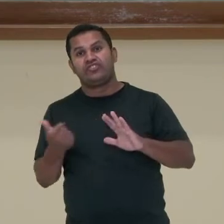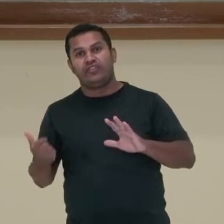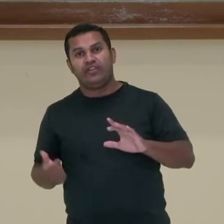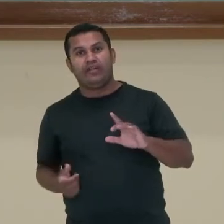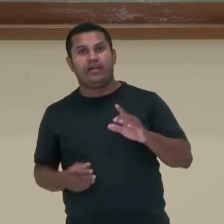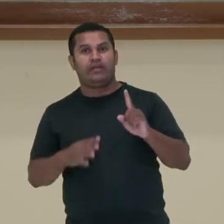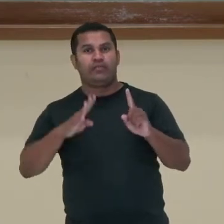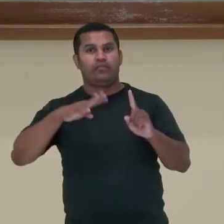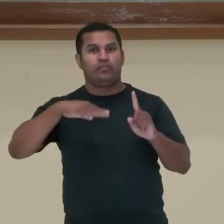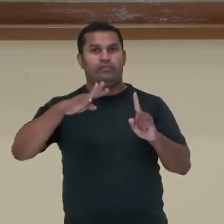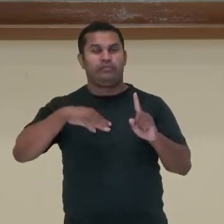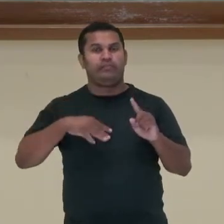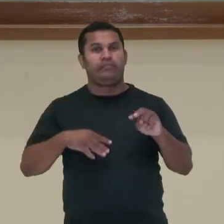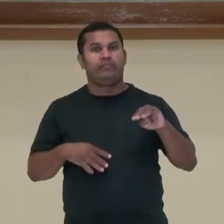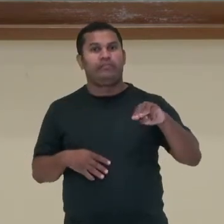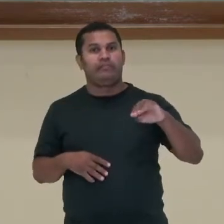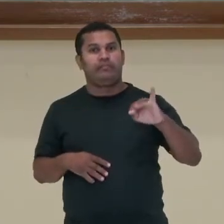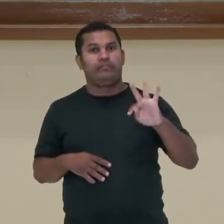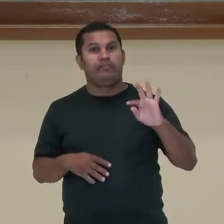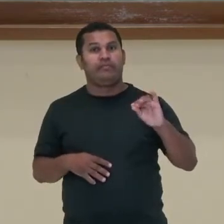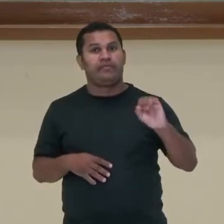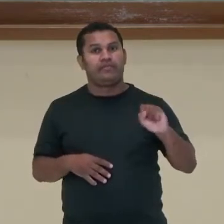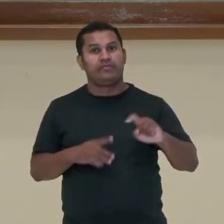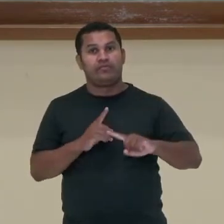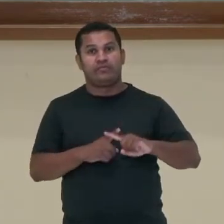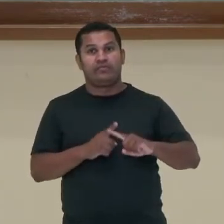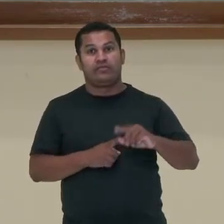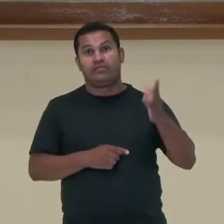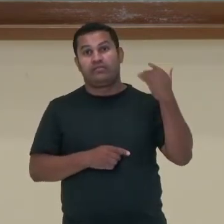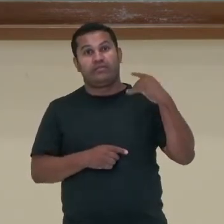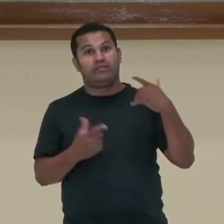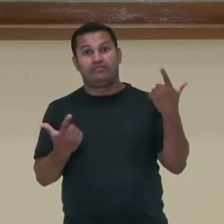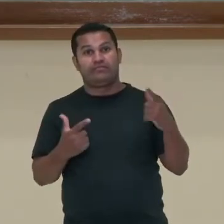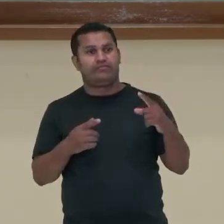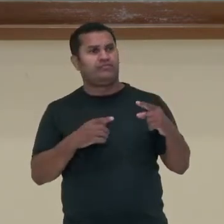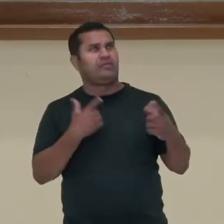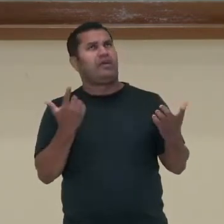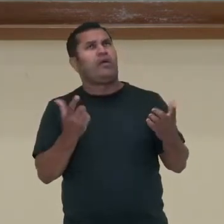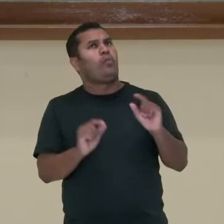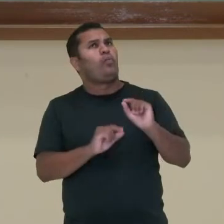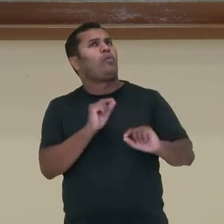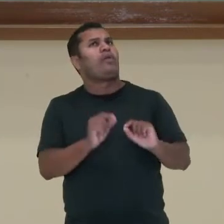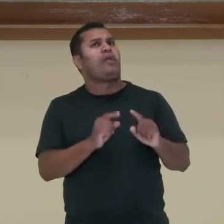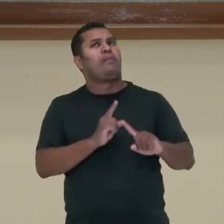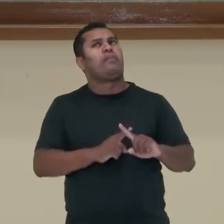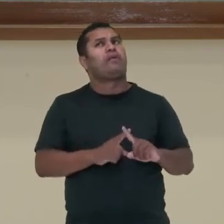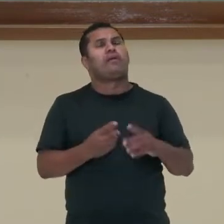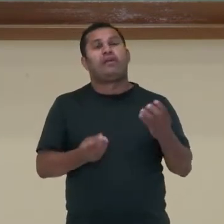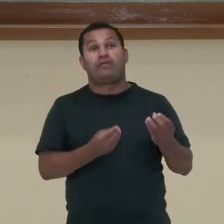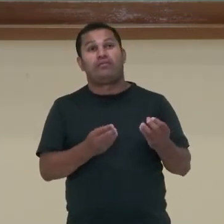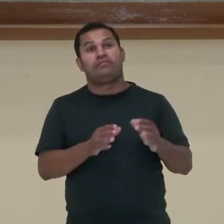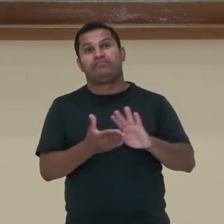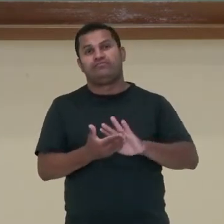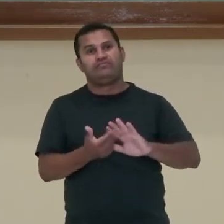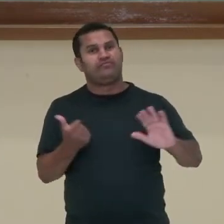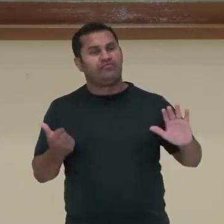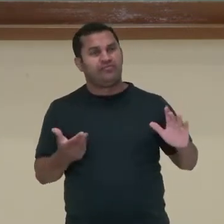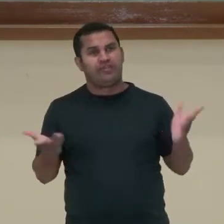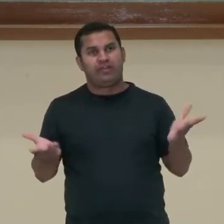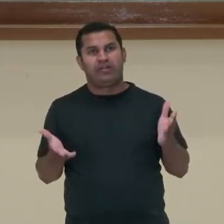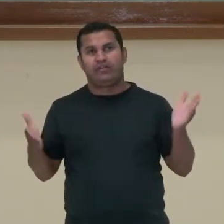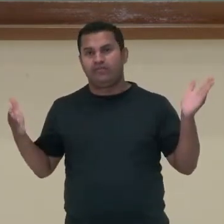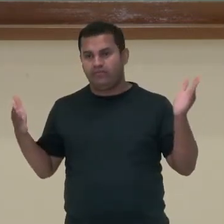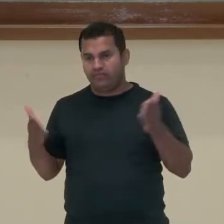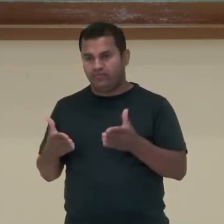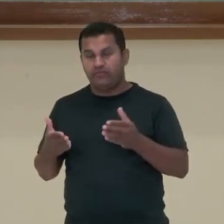as verdades que não tem como discutir, porque são comprovações científicas. E nós temos a nobreza, a aristocracia, a religião, elas começam a perder o